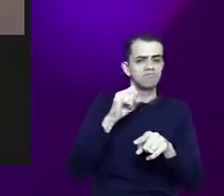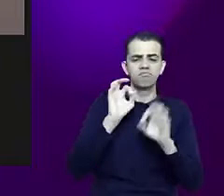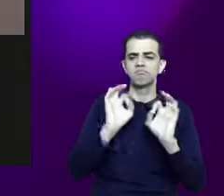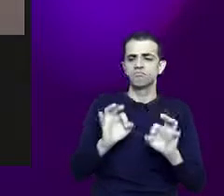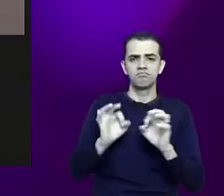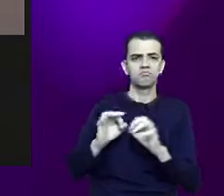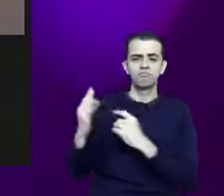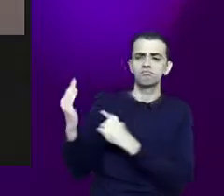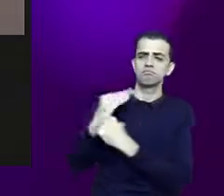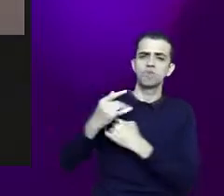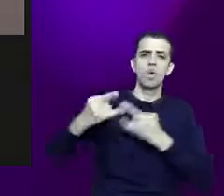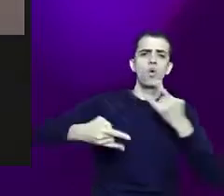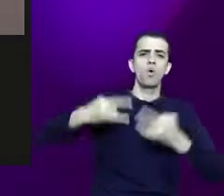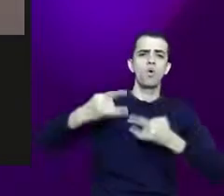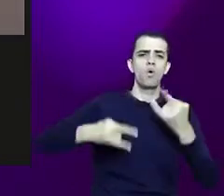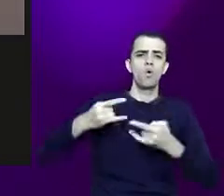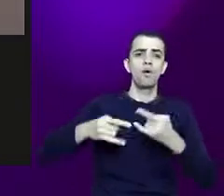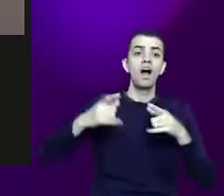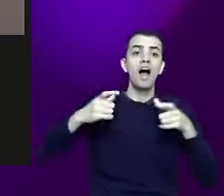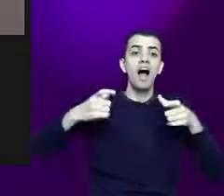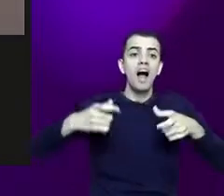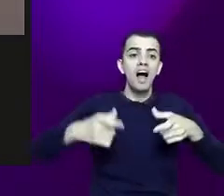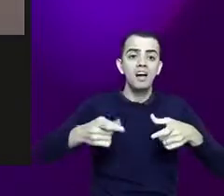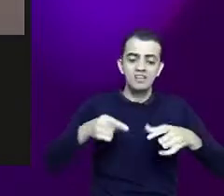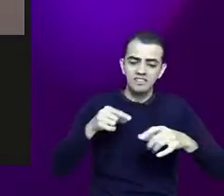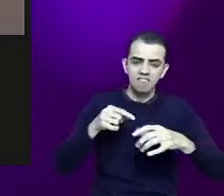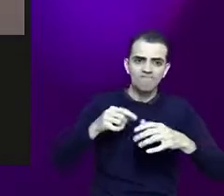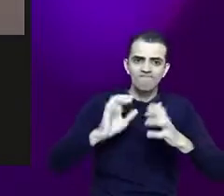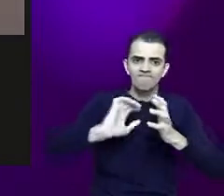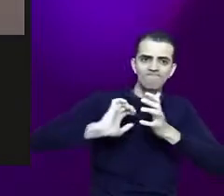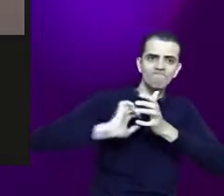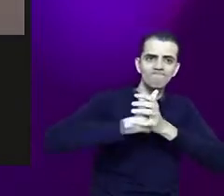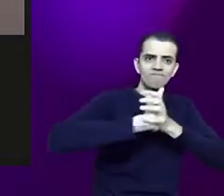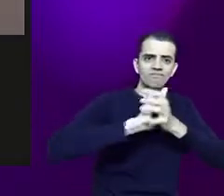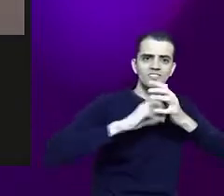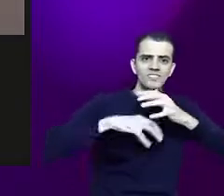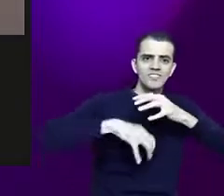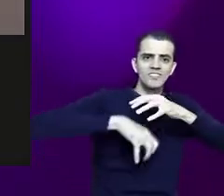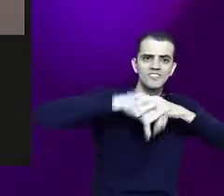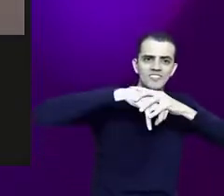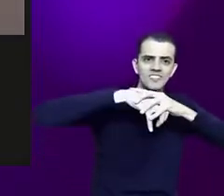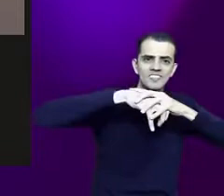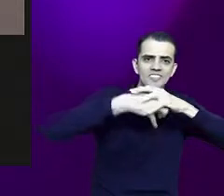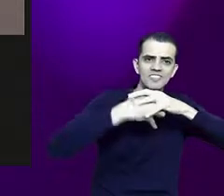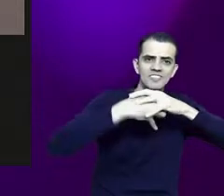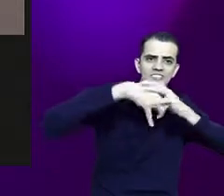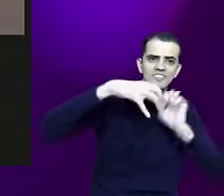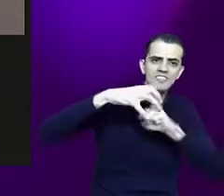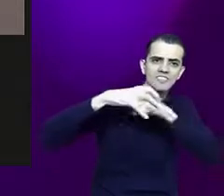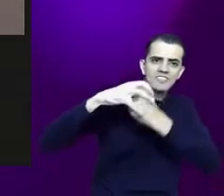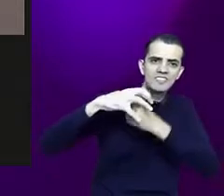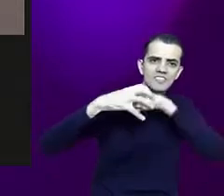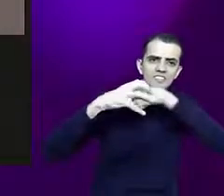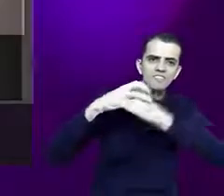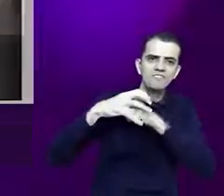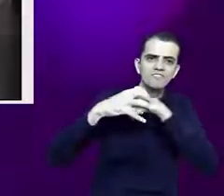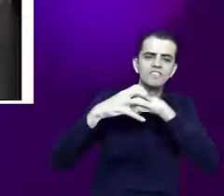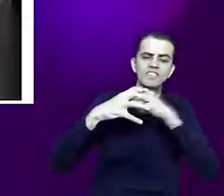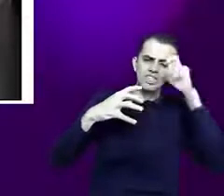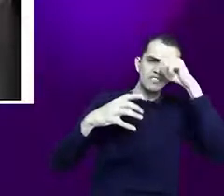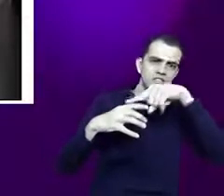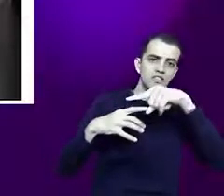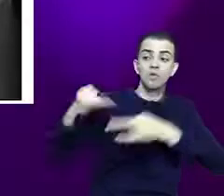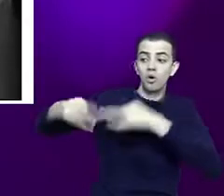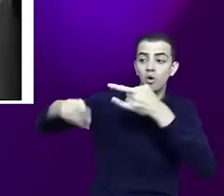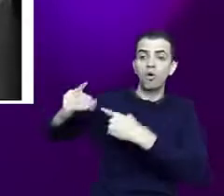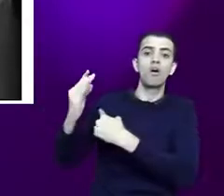dificuldade para alocar bem a sua prótese, o advento da robótica vai te dar uma segurança maior no correto